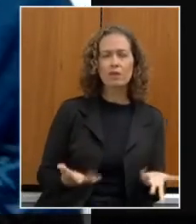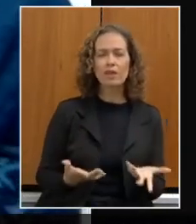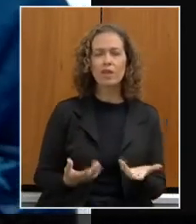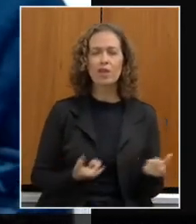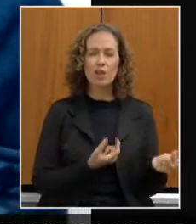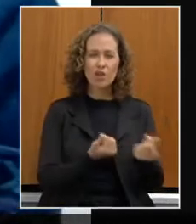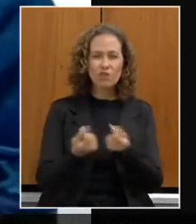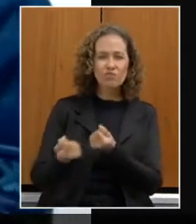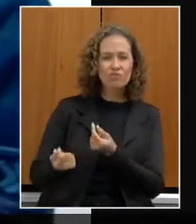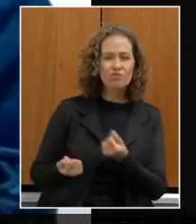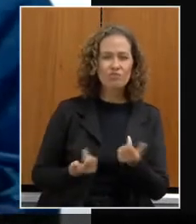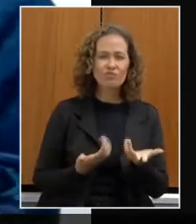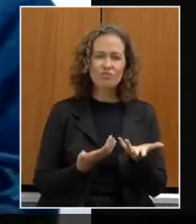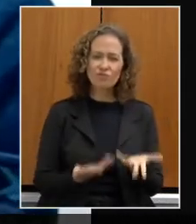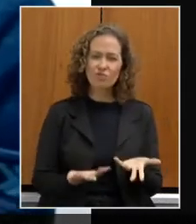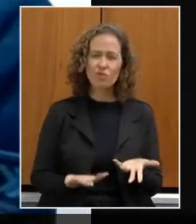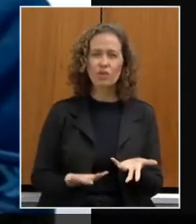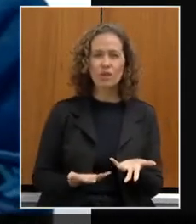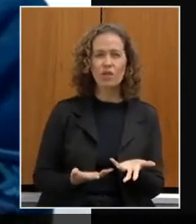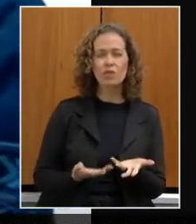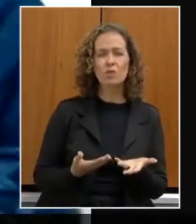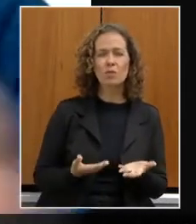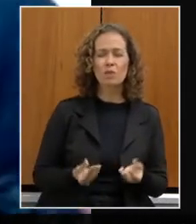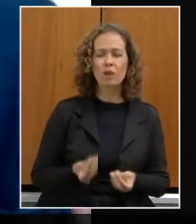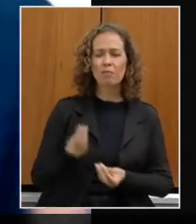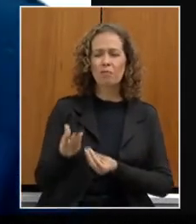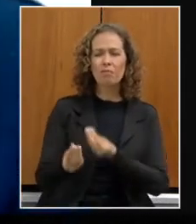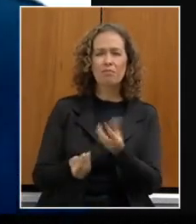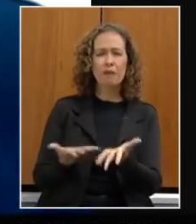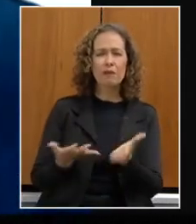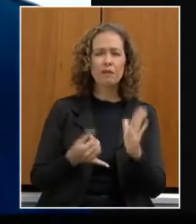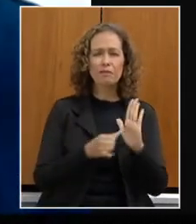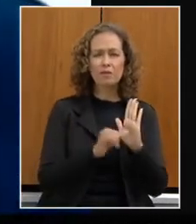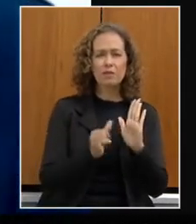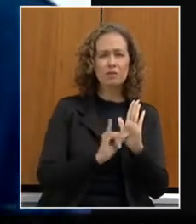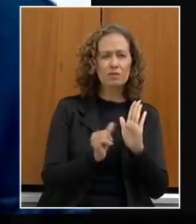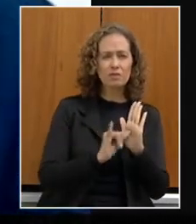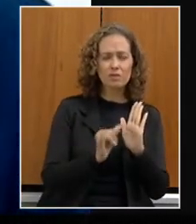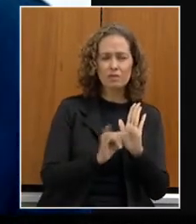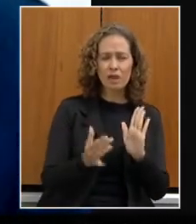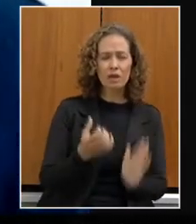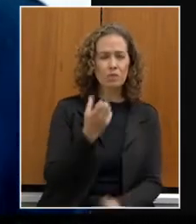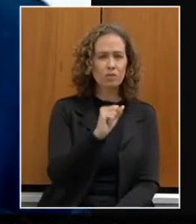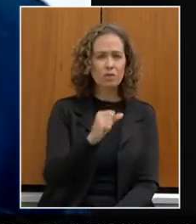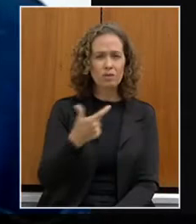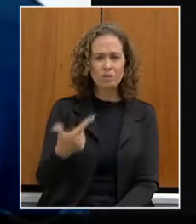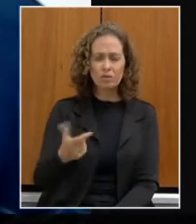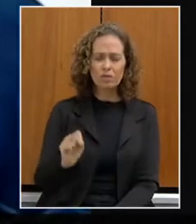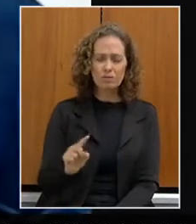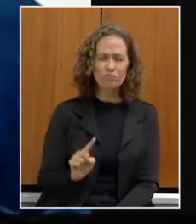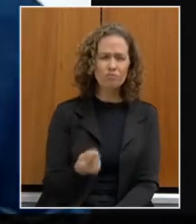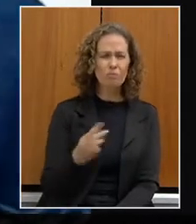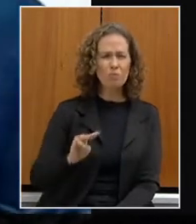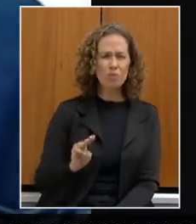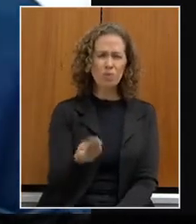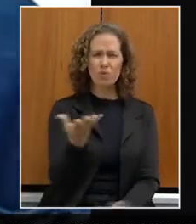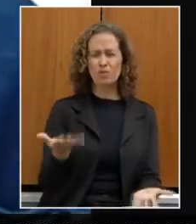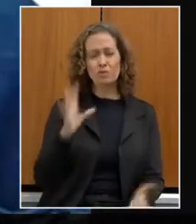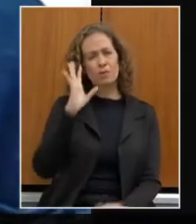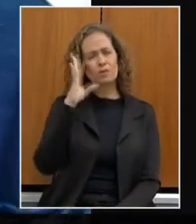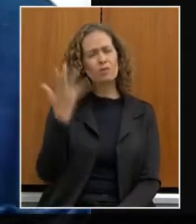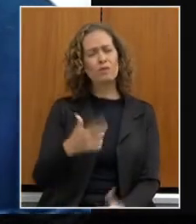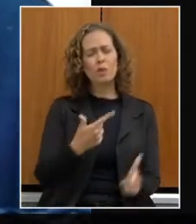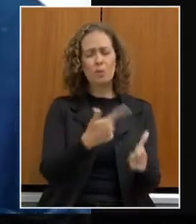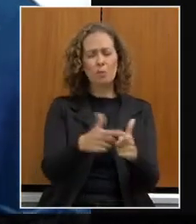de repente para as OS que está lá no edital de 82 milhões dando um exemplo para resolver problemas